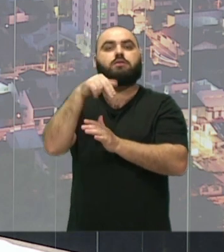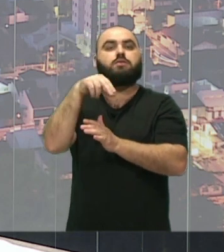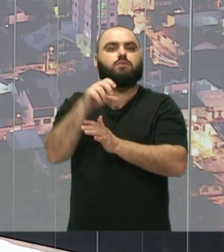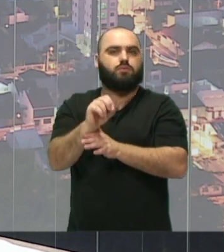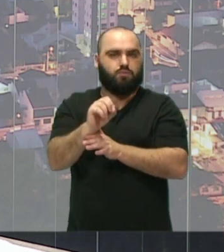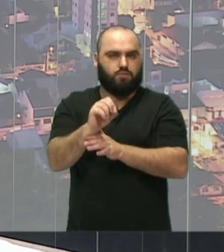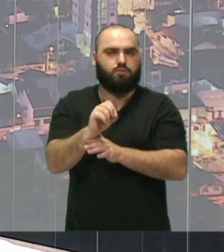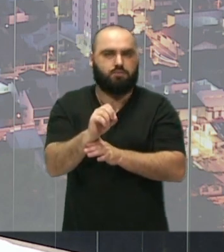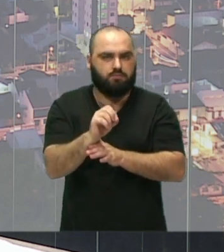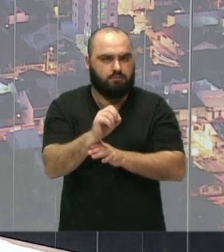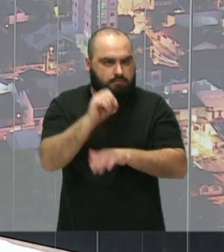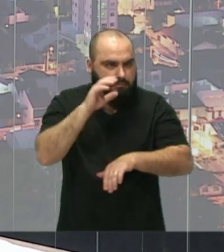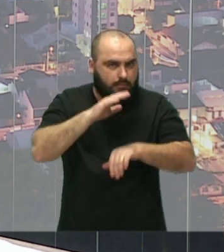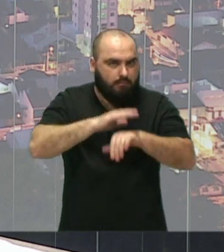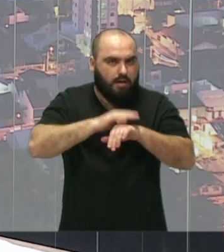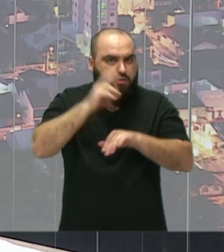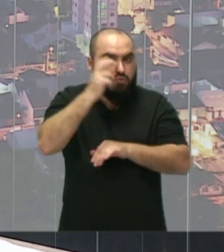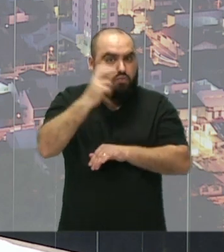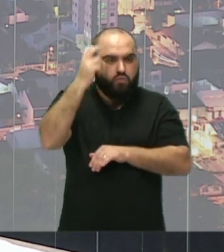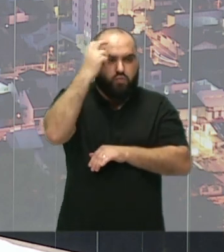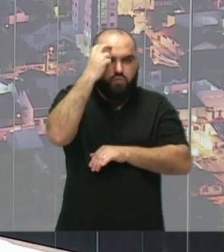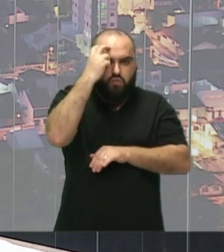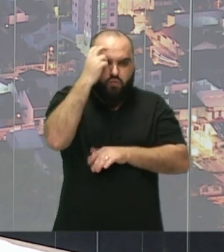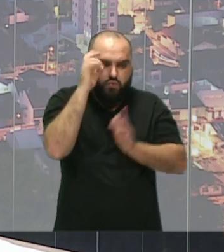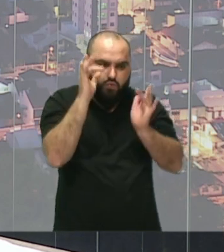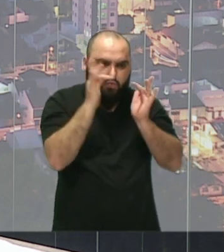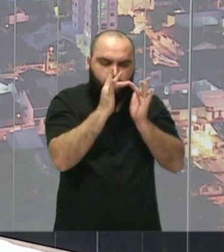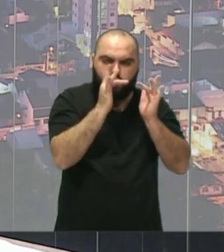Um pouco mais presente a sua cultura